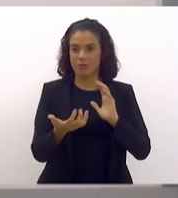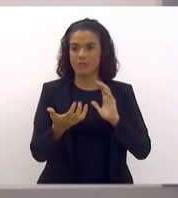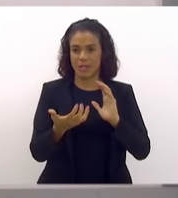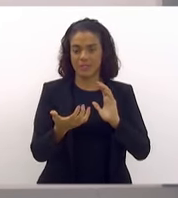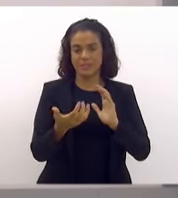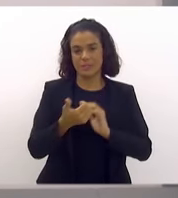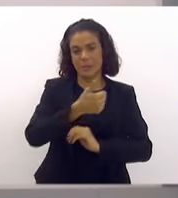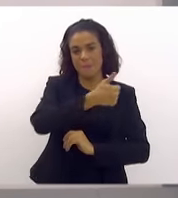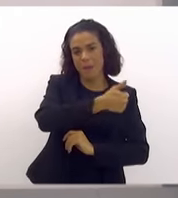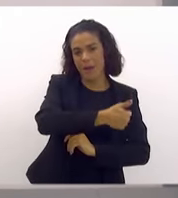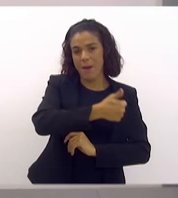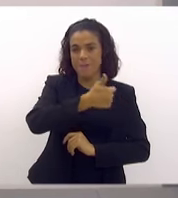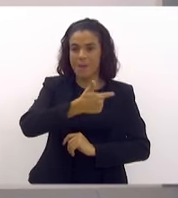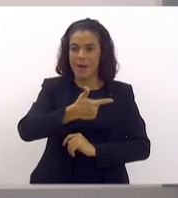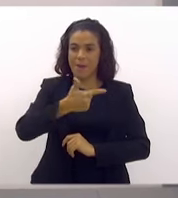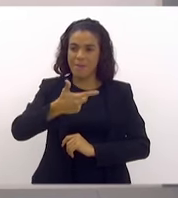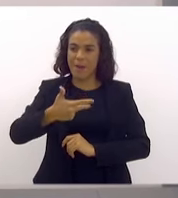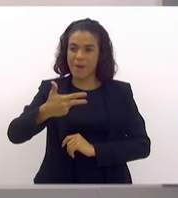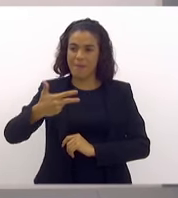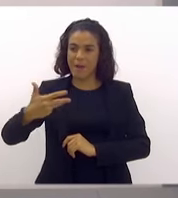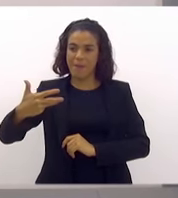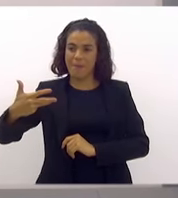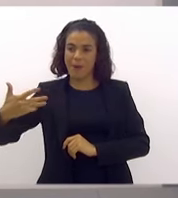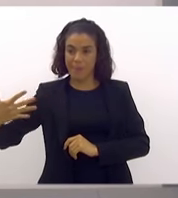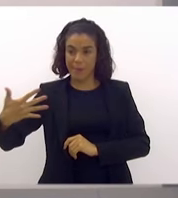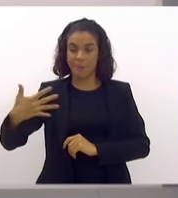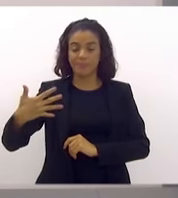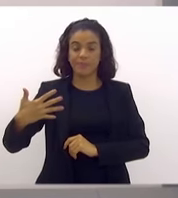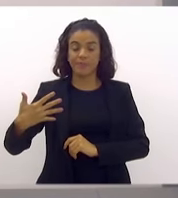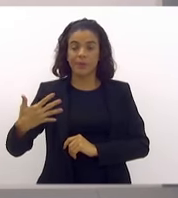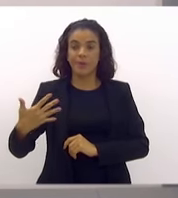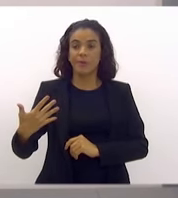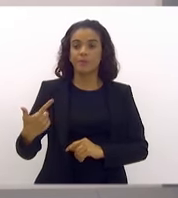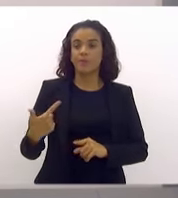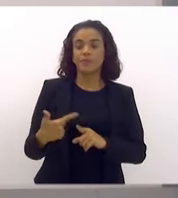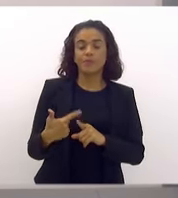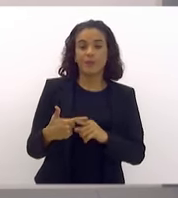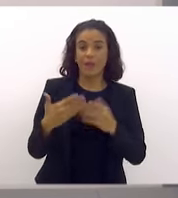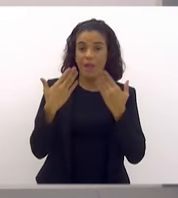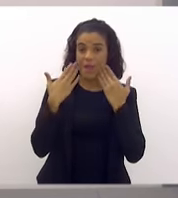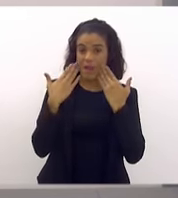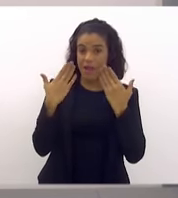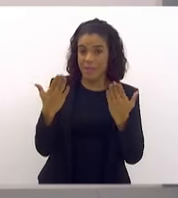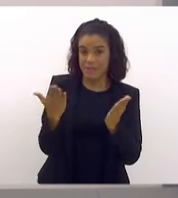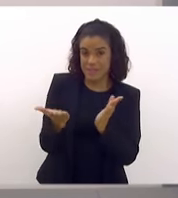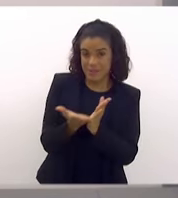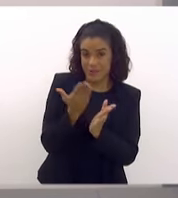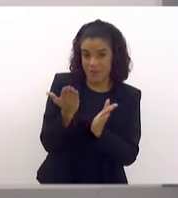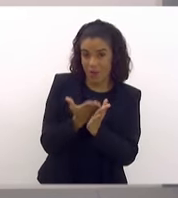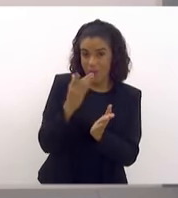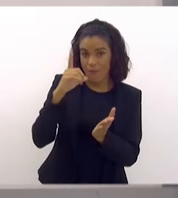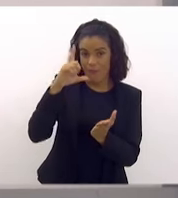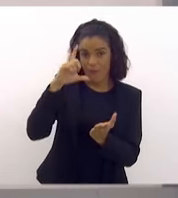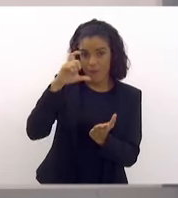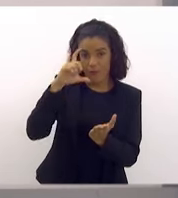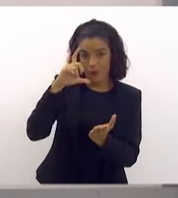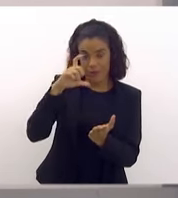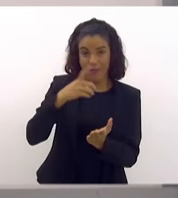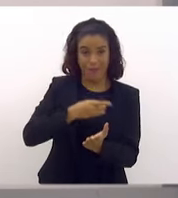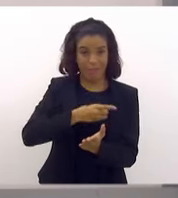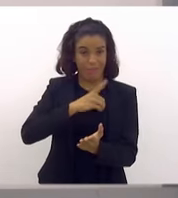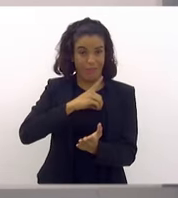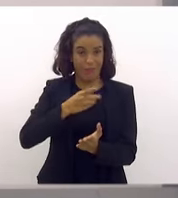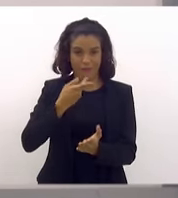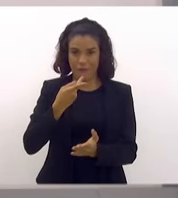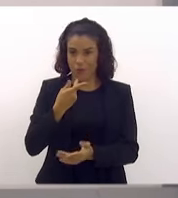da delegacia uma vez que eh a apresentação de um álbum fotográfico e a delegada fez questão de dizer que